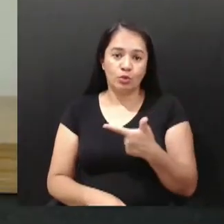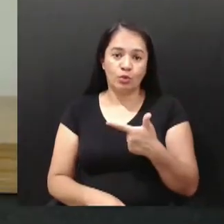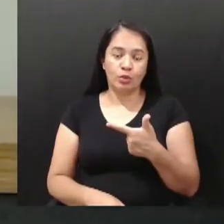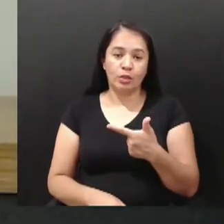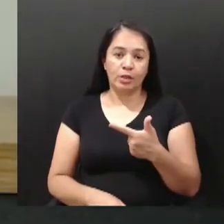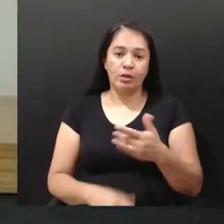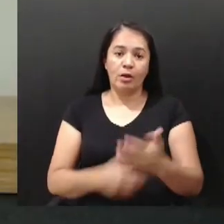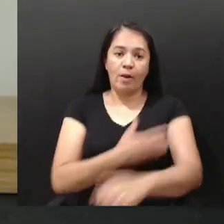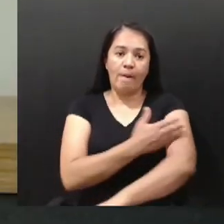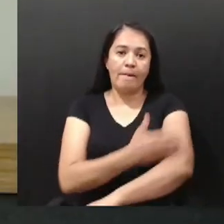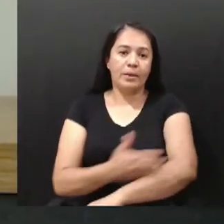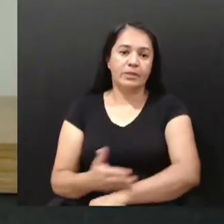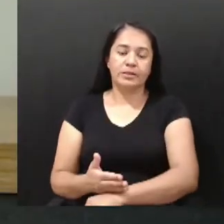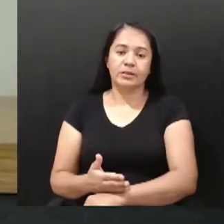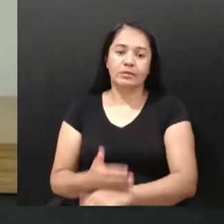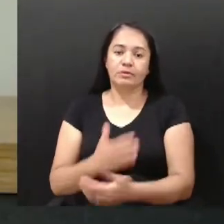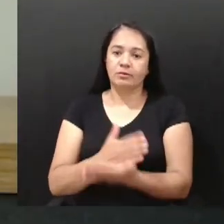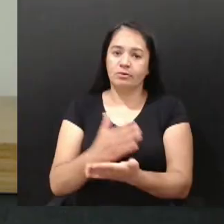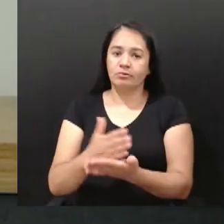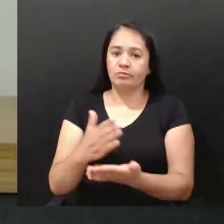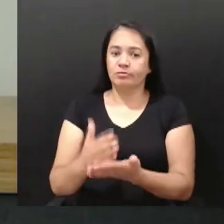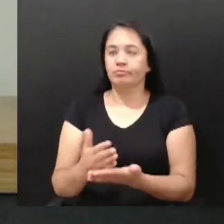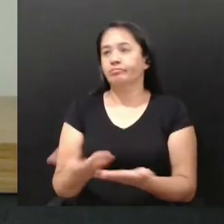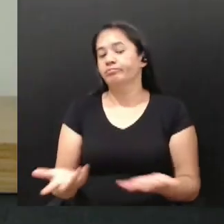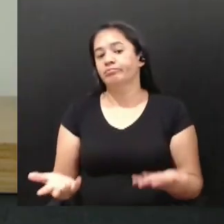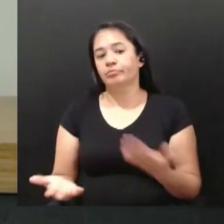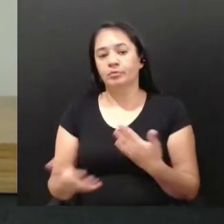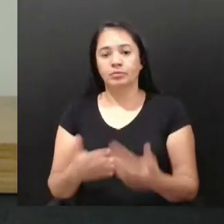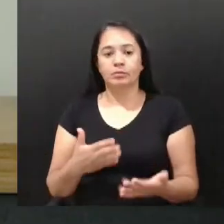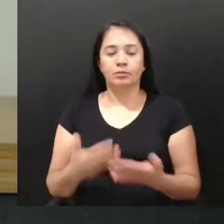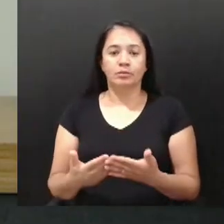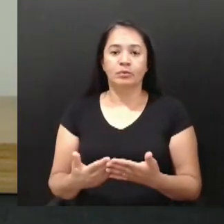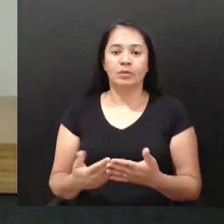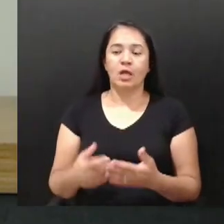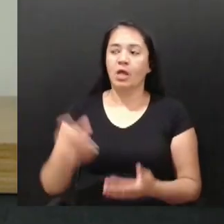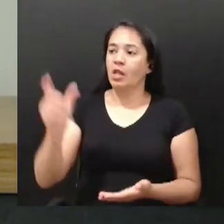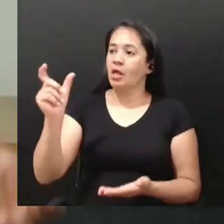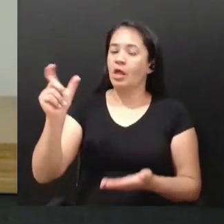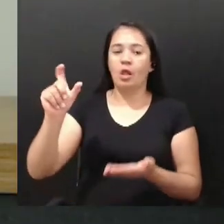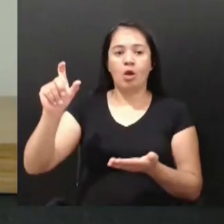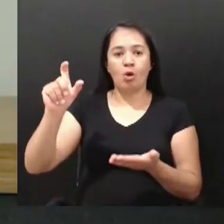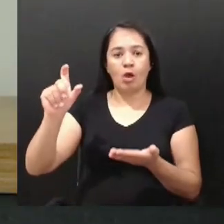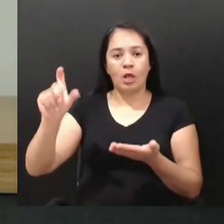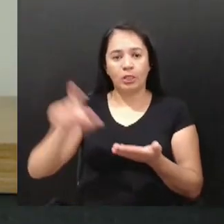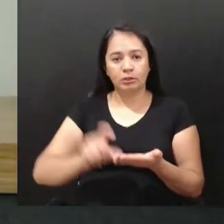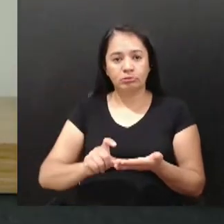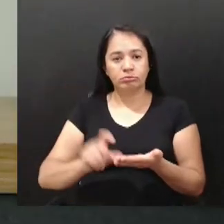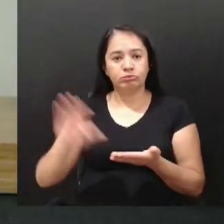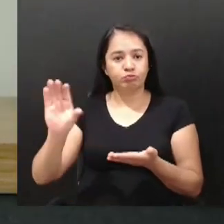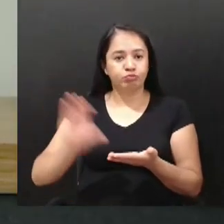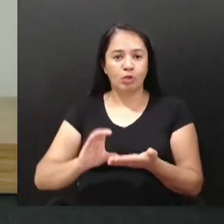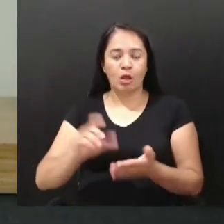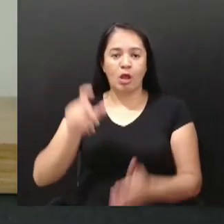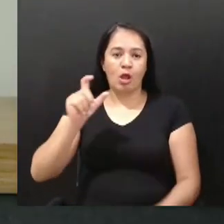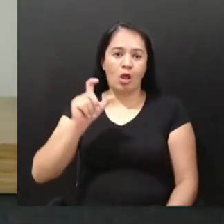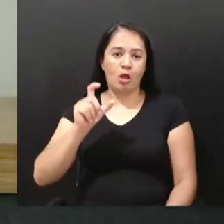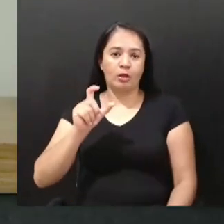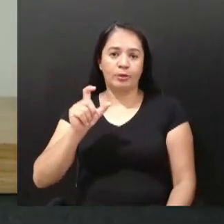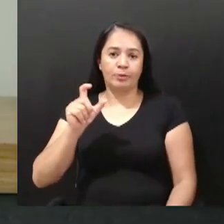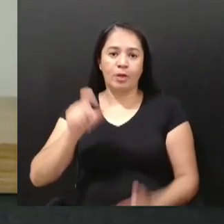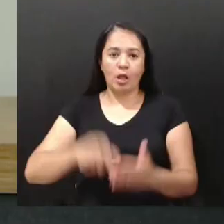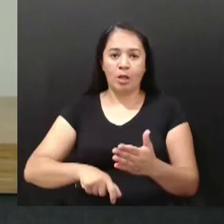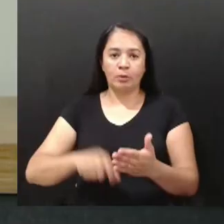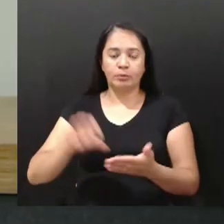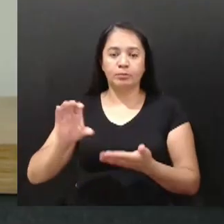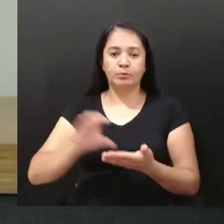seja por crediário, seja por cartão de crédito, enfim, seja lá qual for a forma, é uma ferramenta